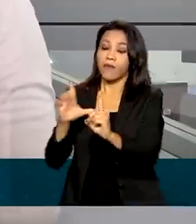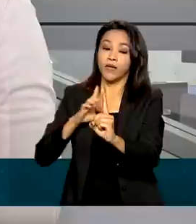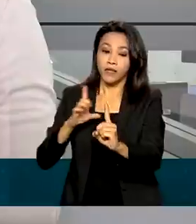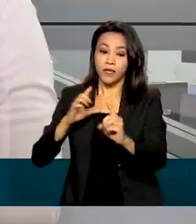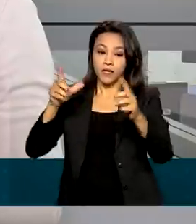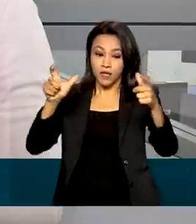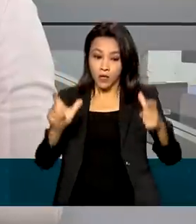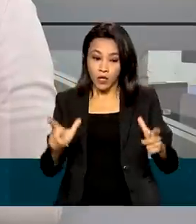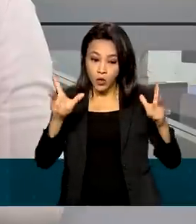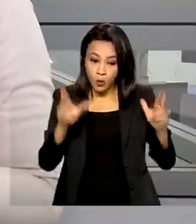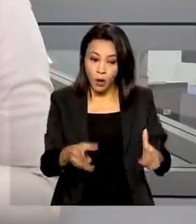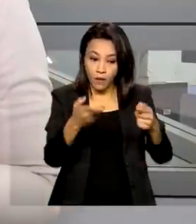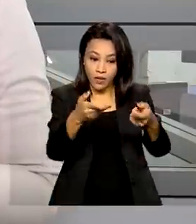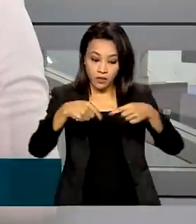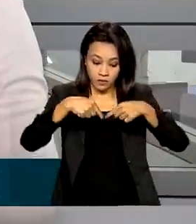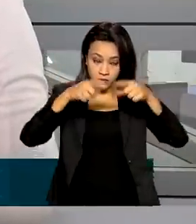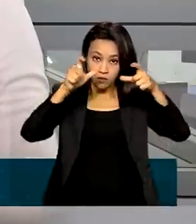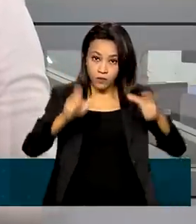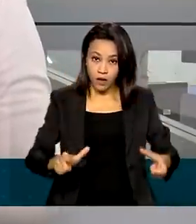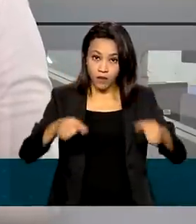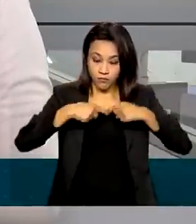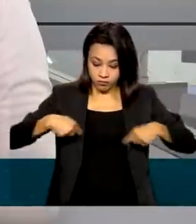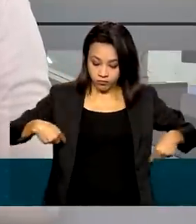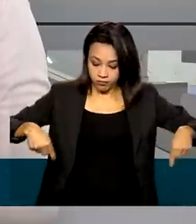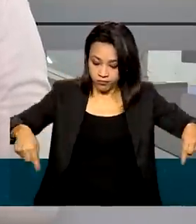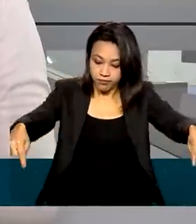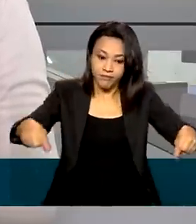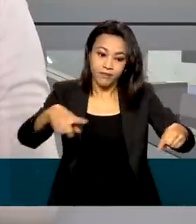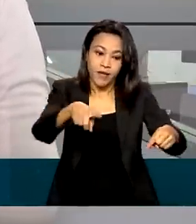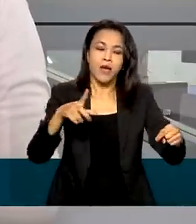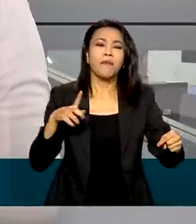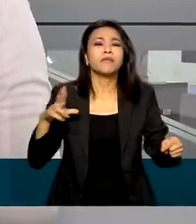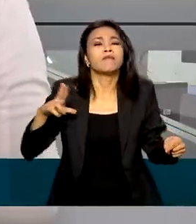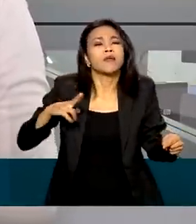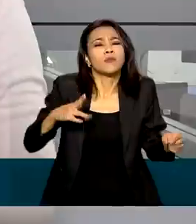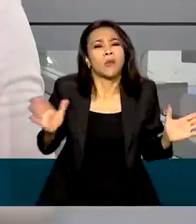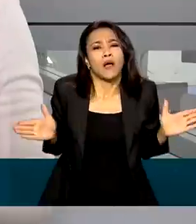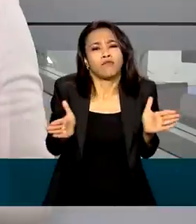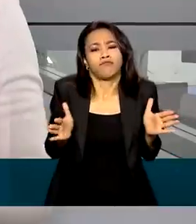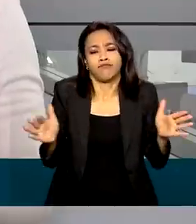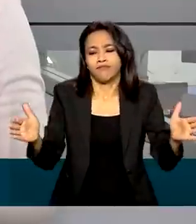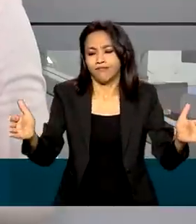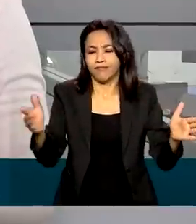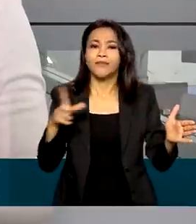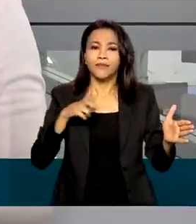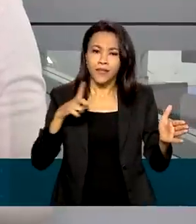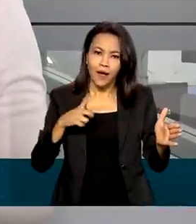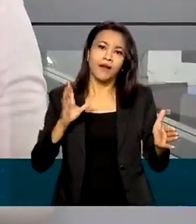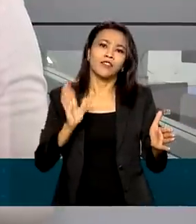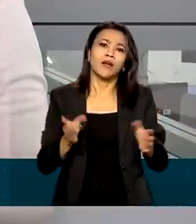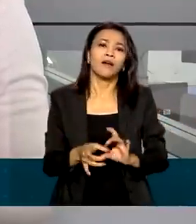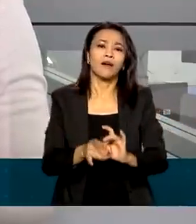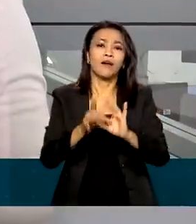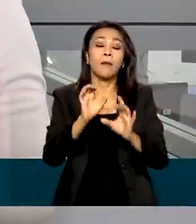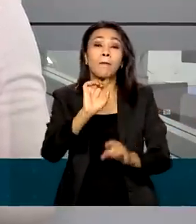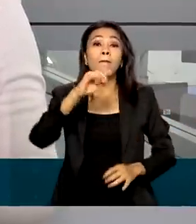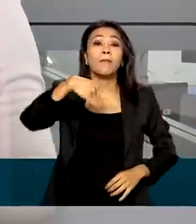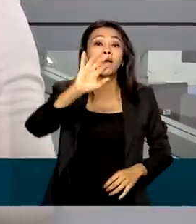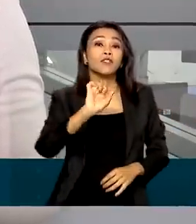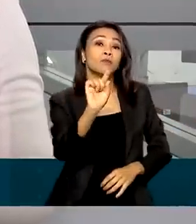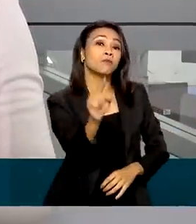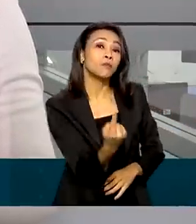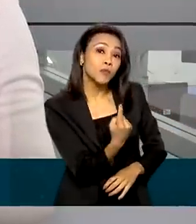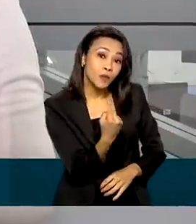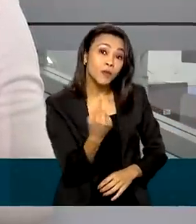como esse aqui, o Caixa para Elas. É um ambiente mais reservado, que já está disponível em mais de mil unidades do